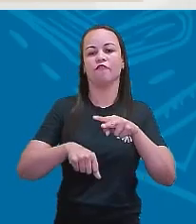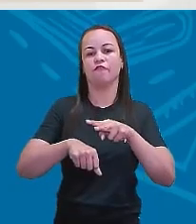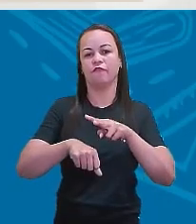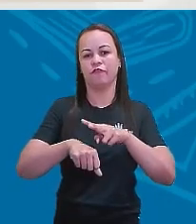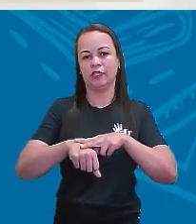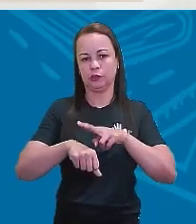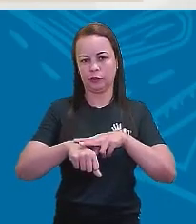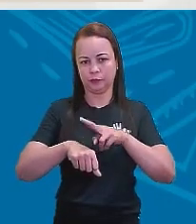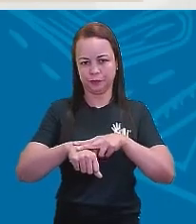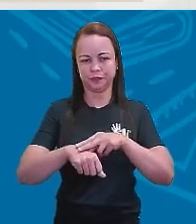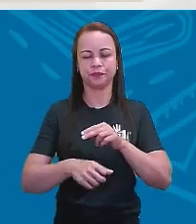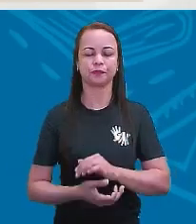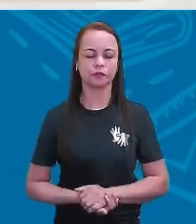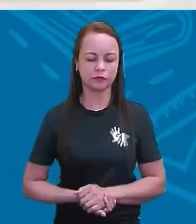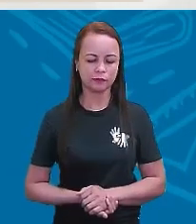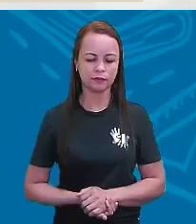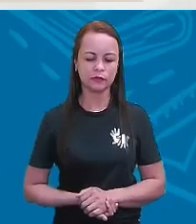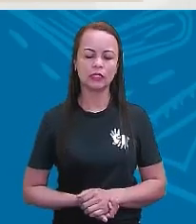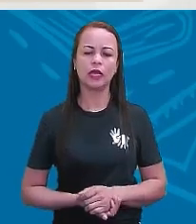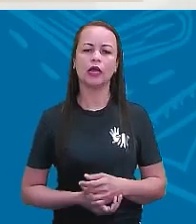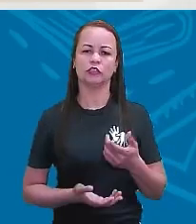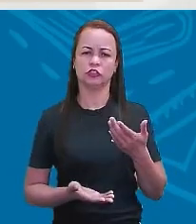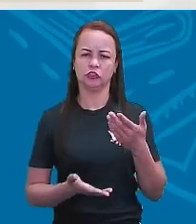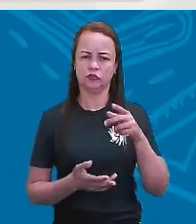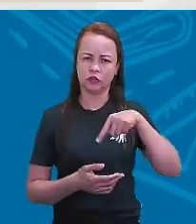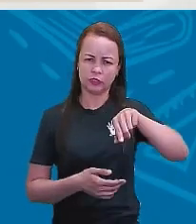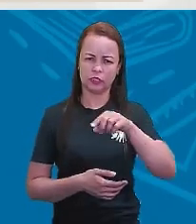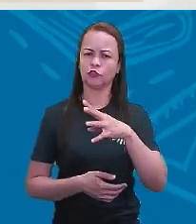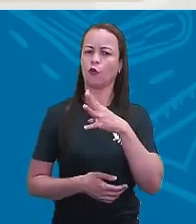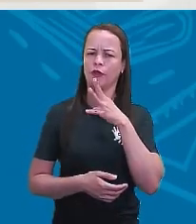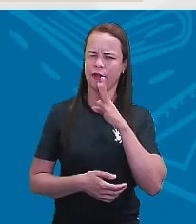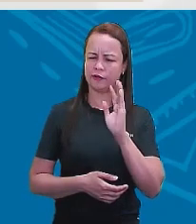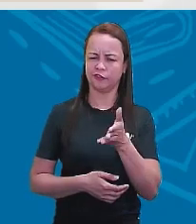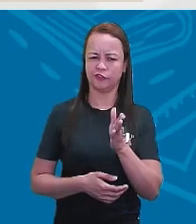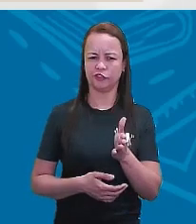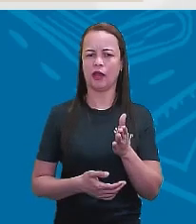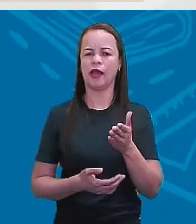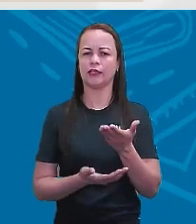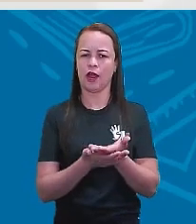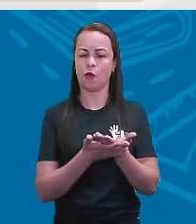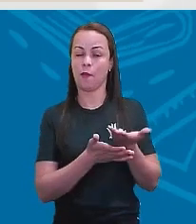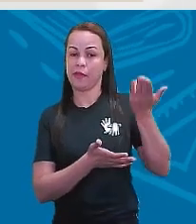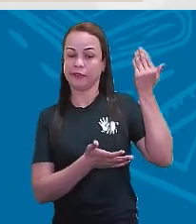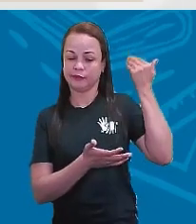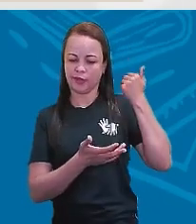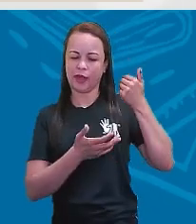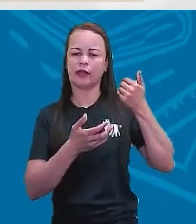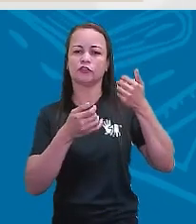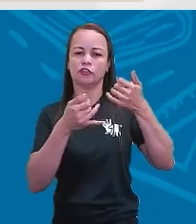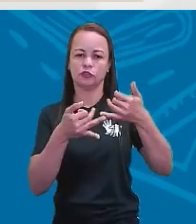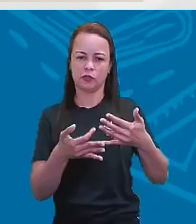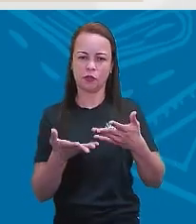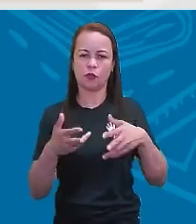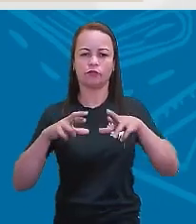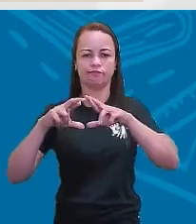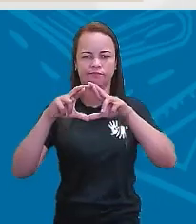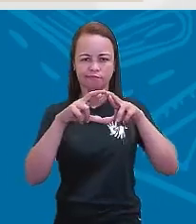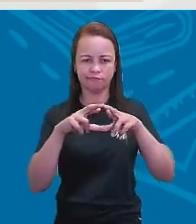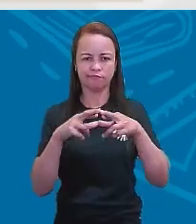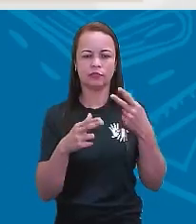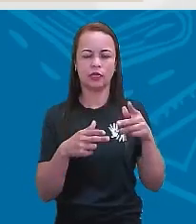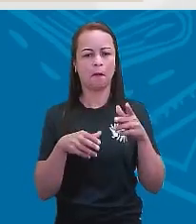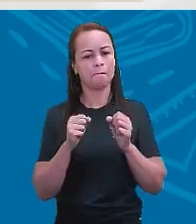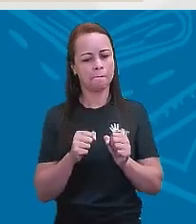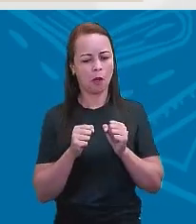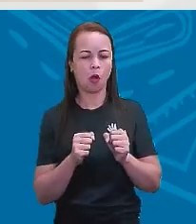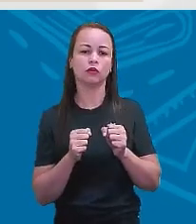vocês já conhecem isso. Tem outra aula que a gente já falou sobre a coleta seletiva, né? Que é os materiais que a gente pode reciclar, porque a gente não